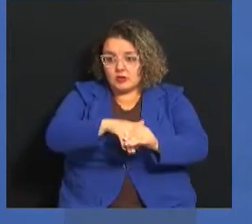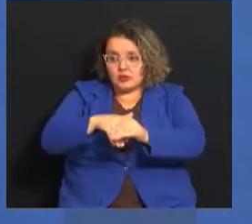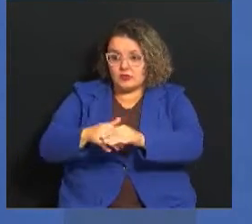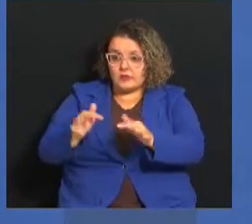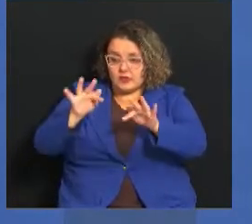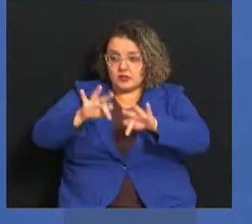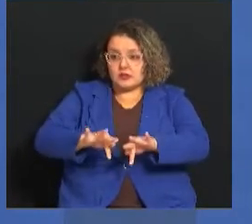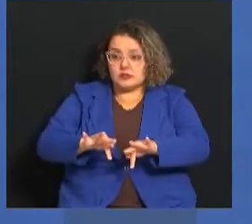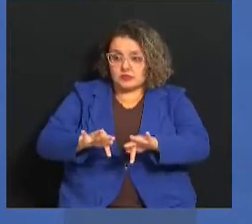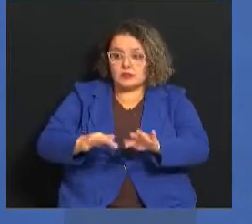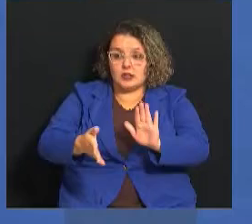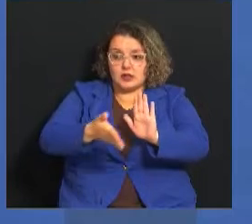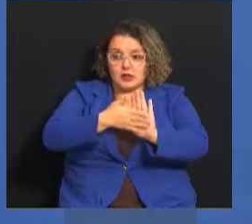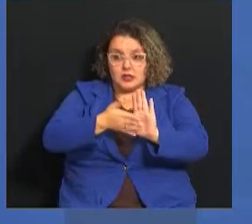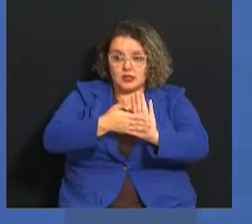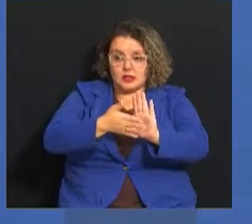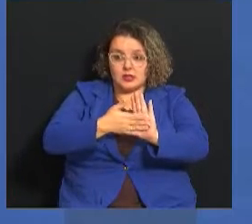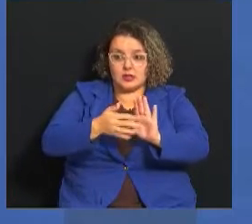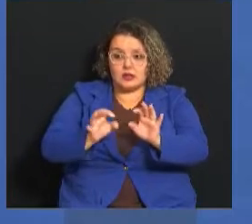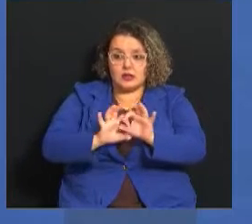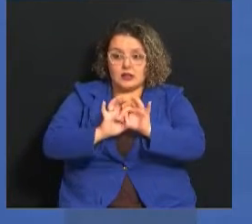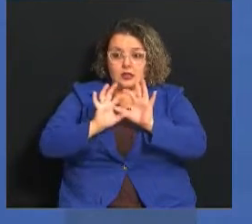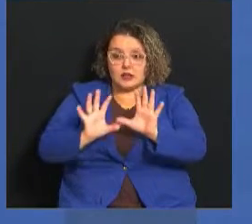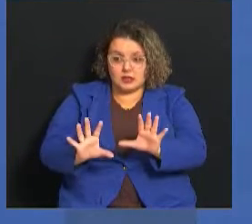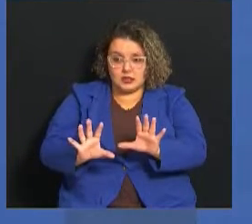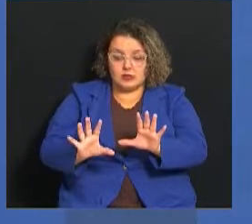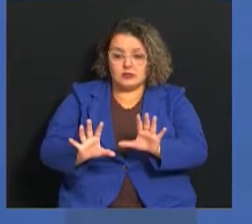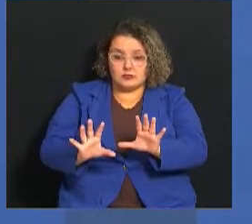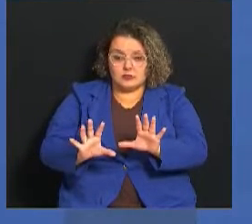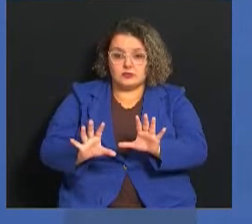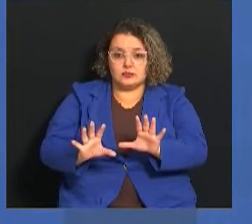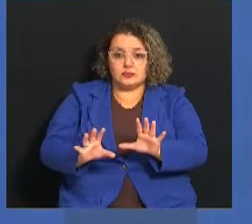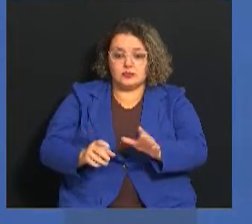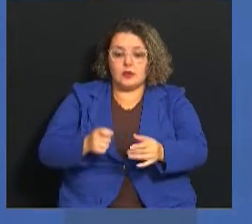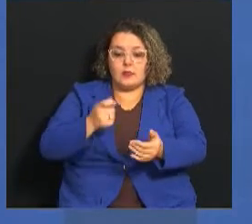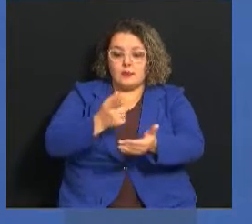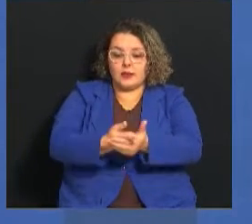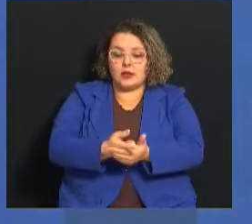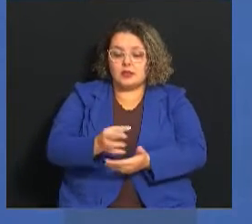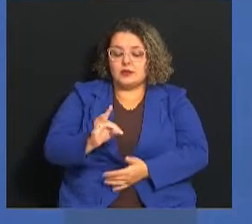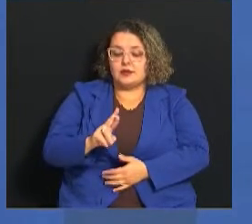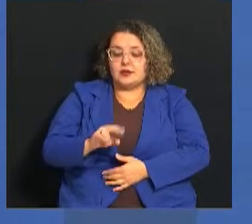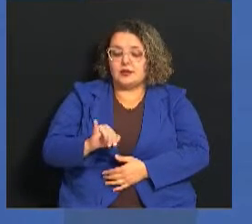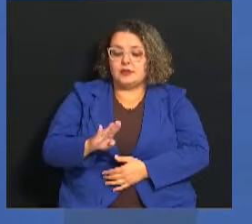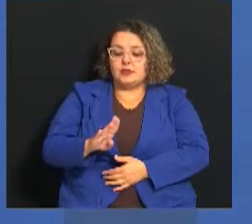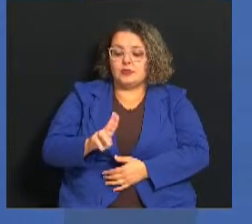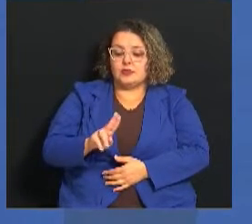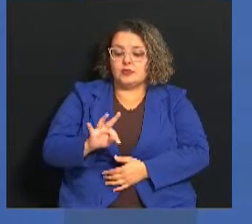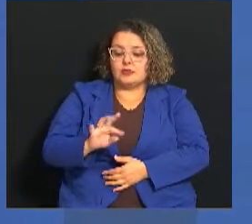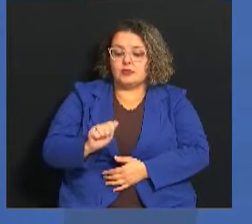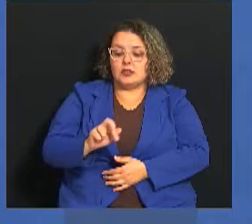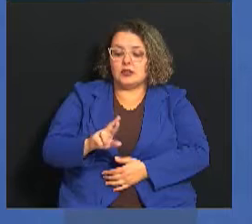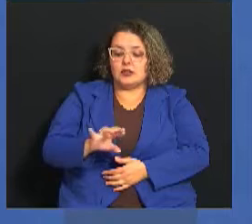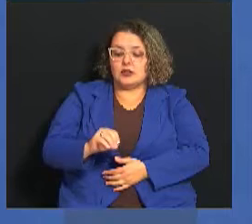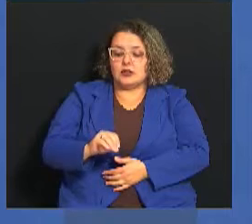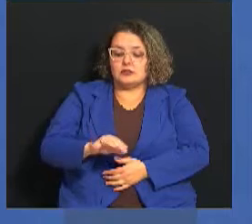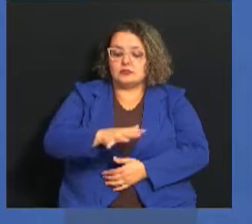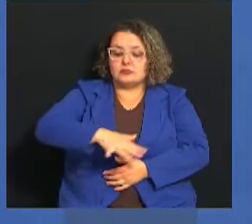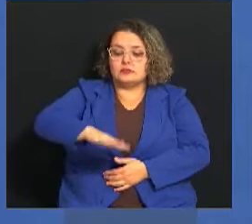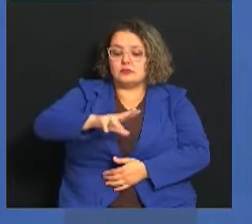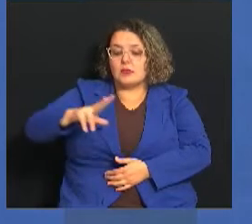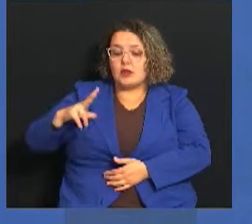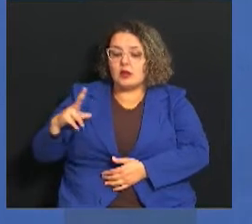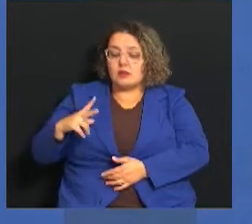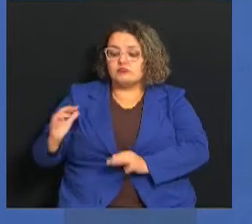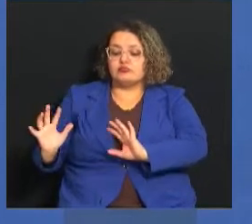A proposta autoriza a remissão de créditos tributários a imóveis particulares ocupados